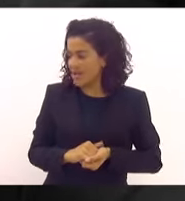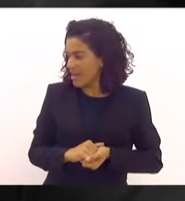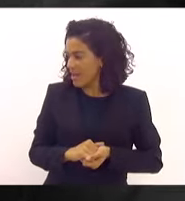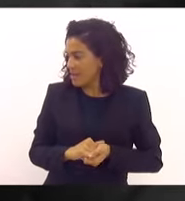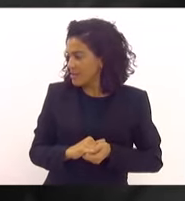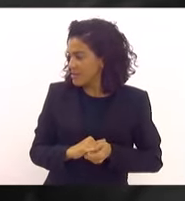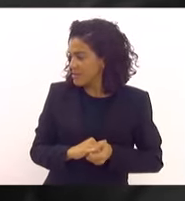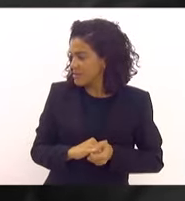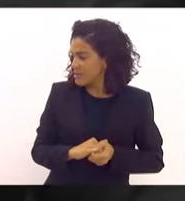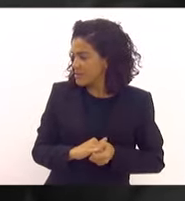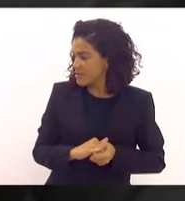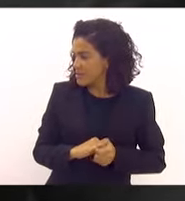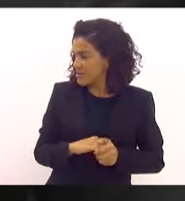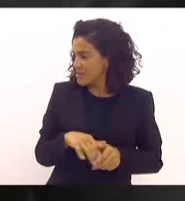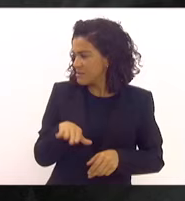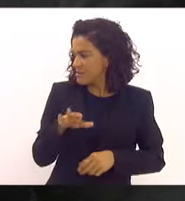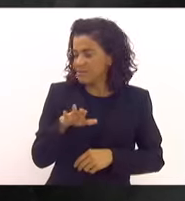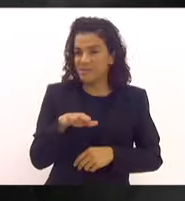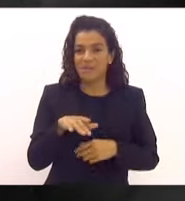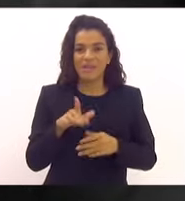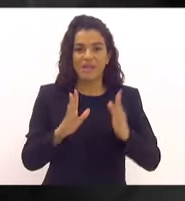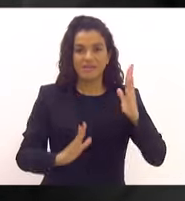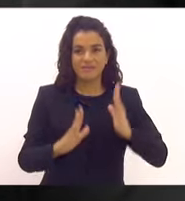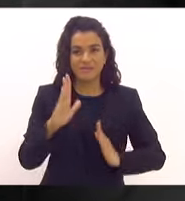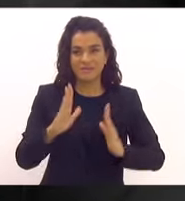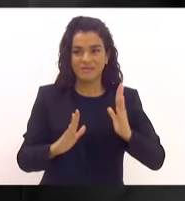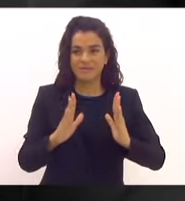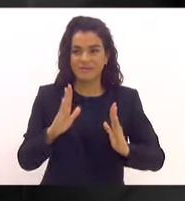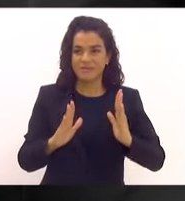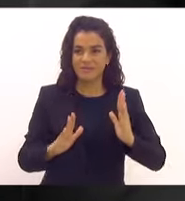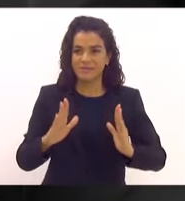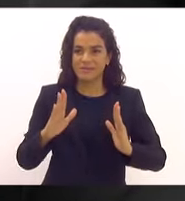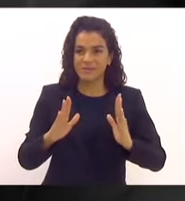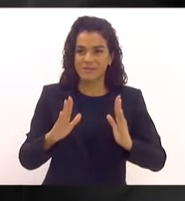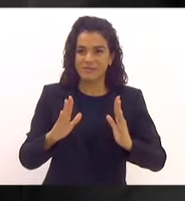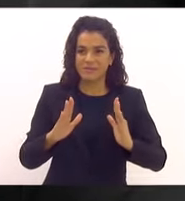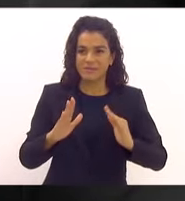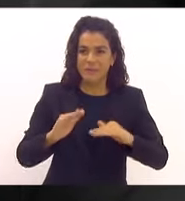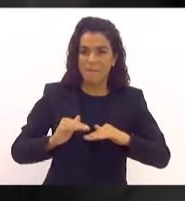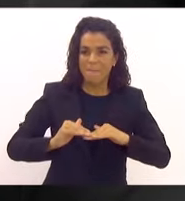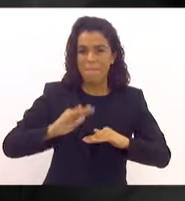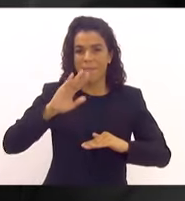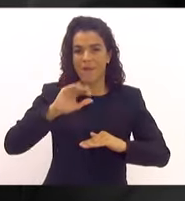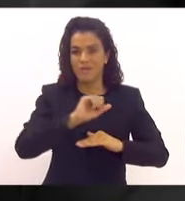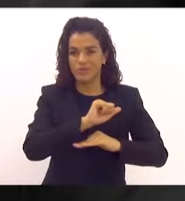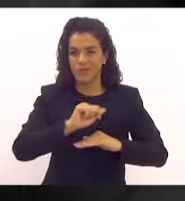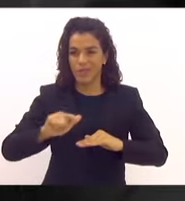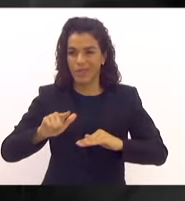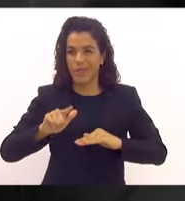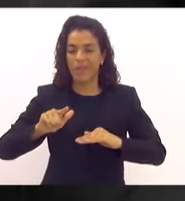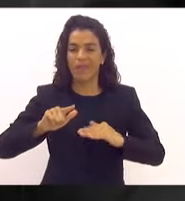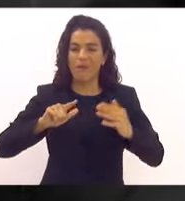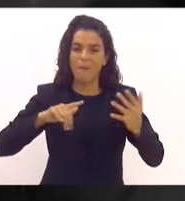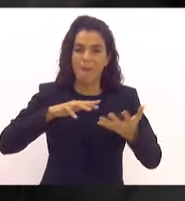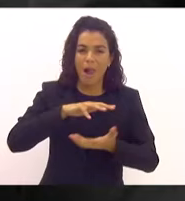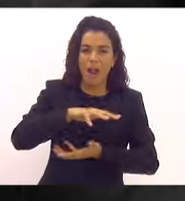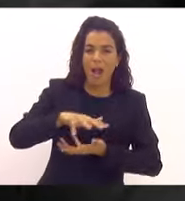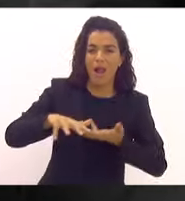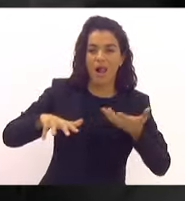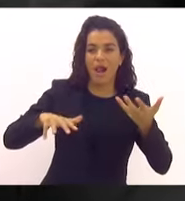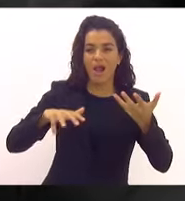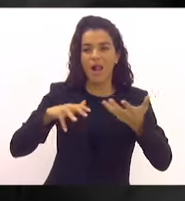muita atenção, porque nessa fase, né, para além da desorganização hormonal que